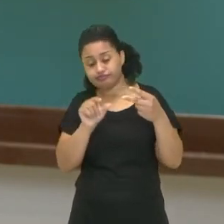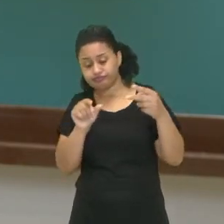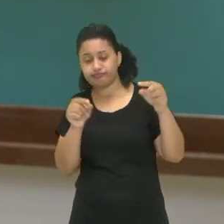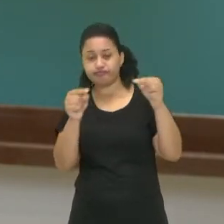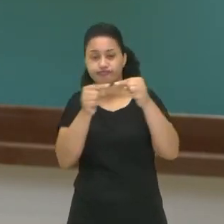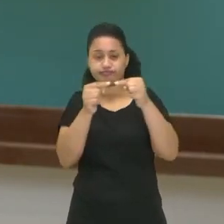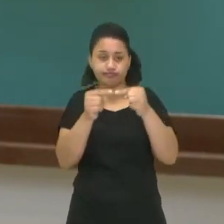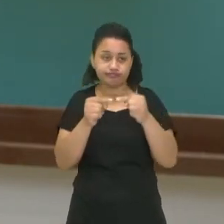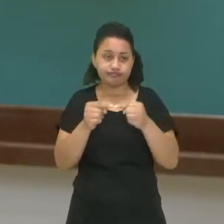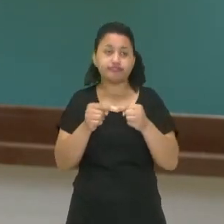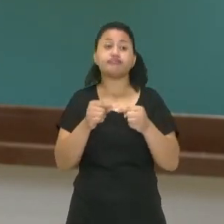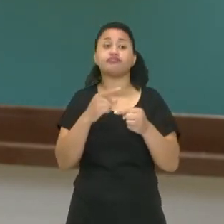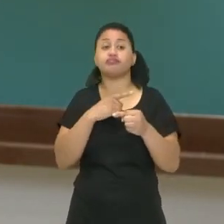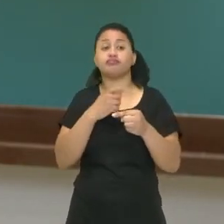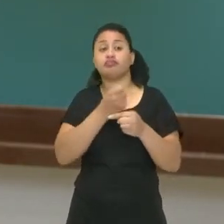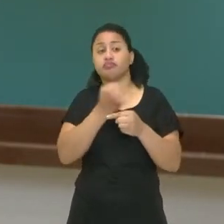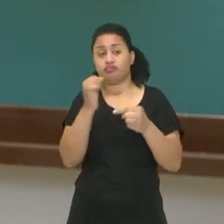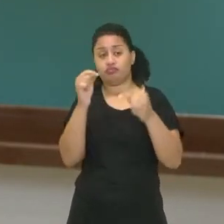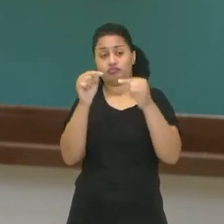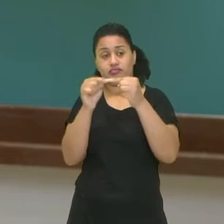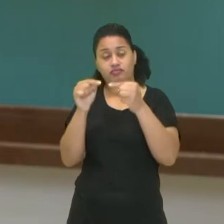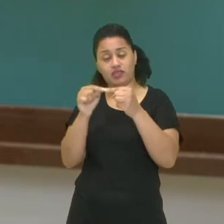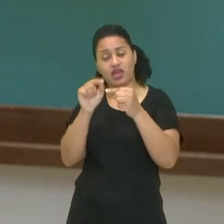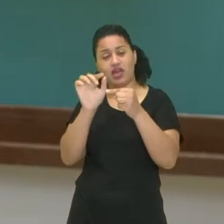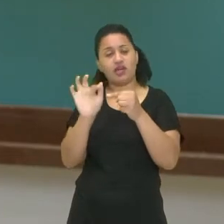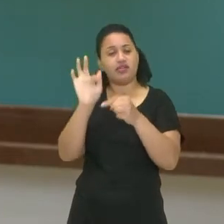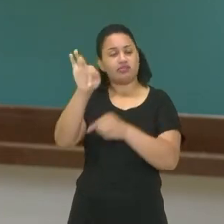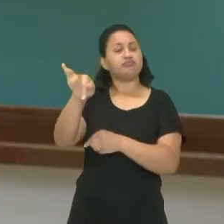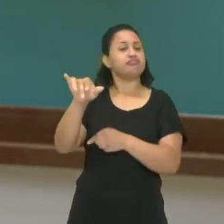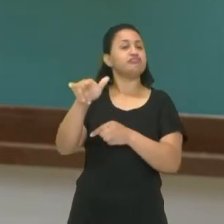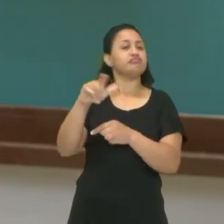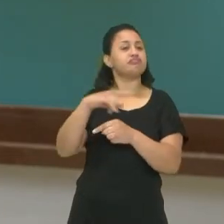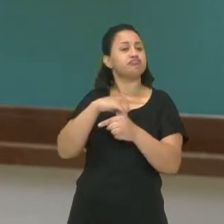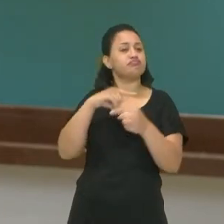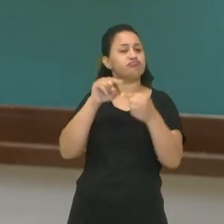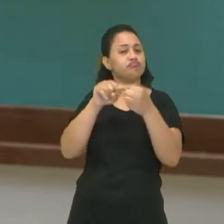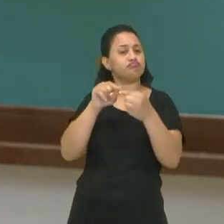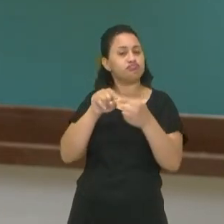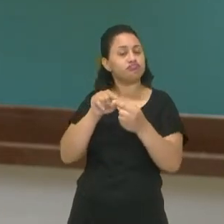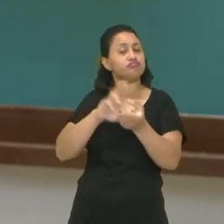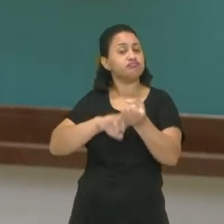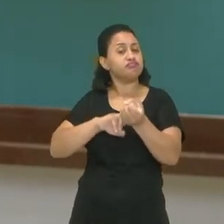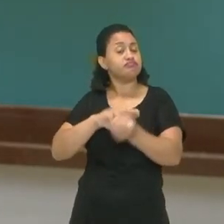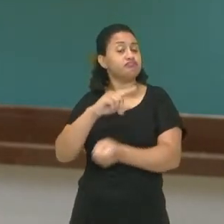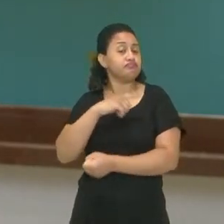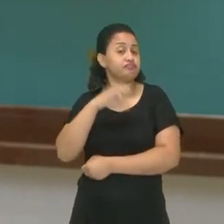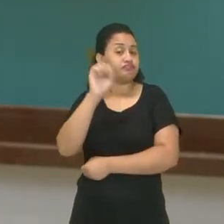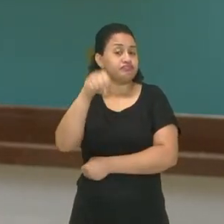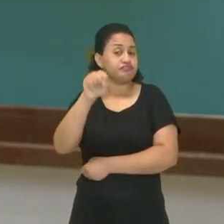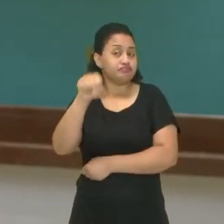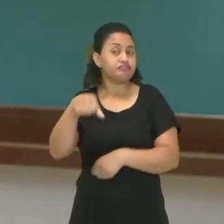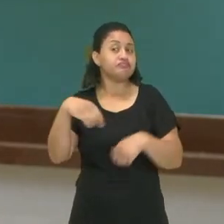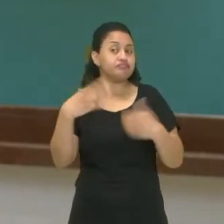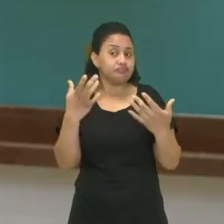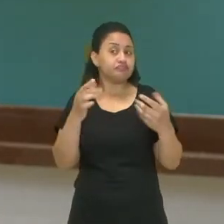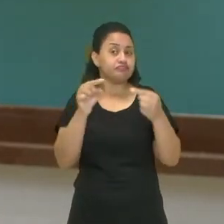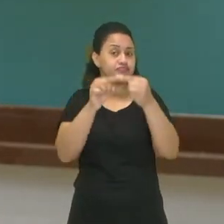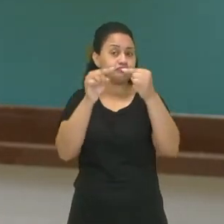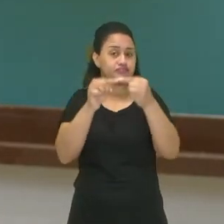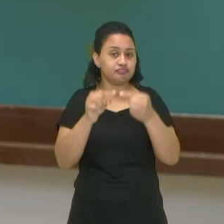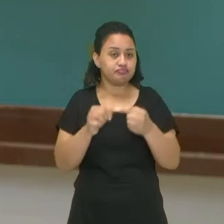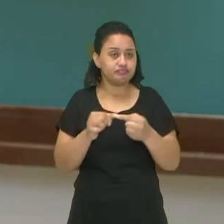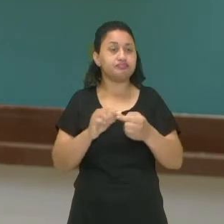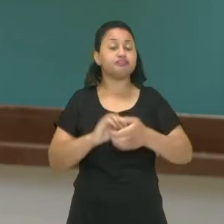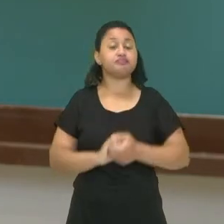danças, franças, mansas, torneios com seios e cheios, ó. Então eu tenho rimas.